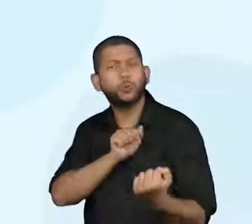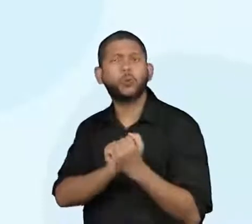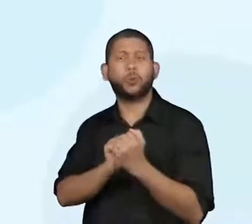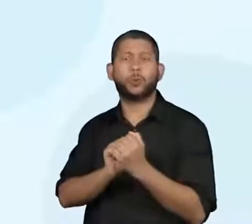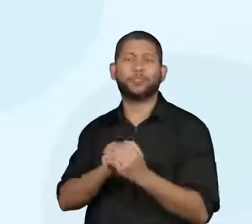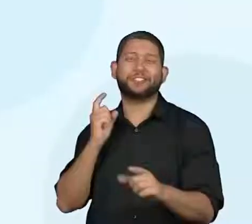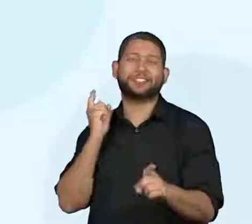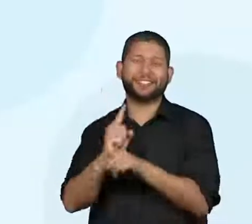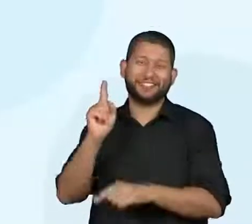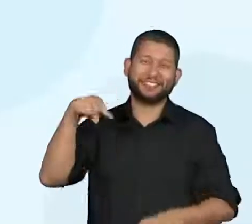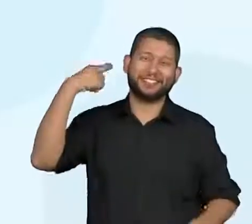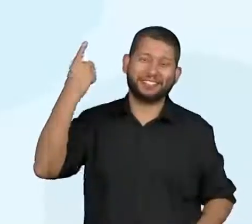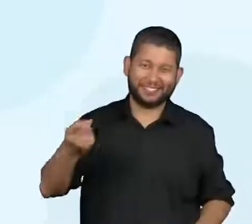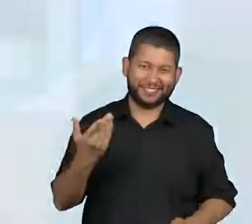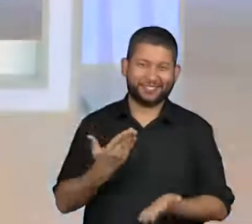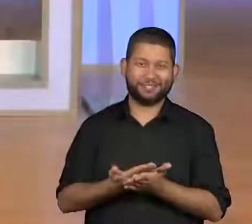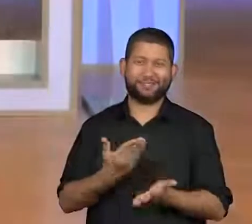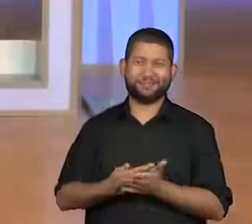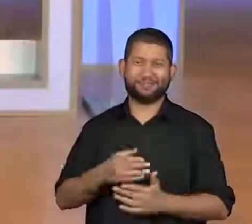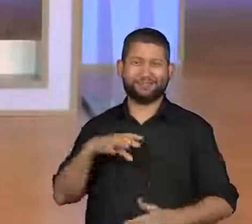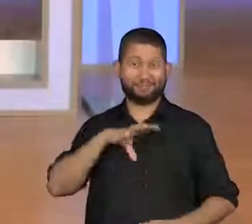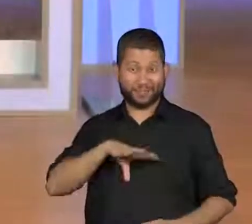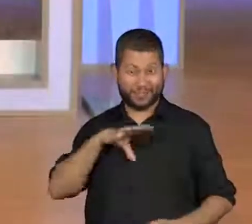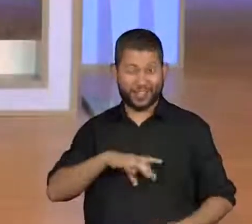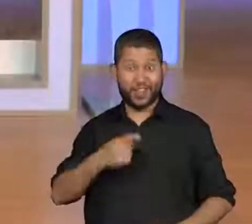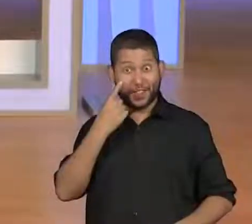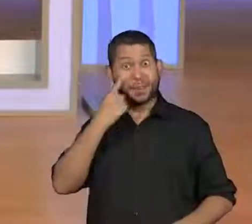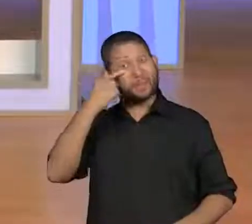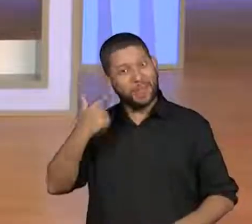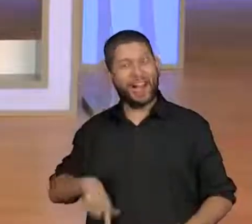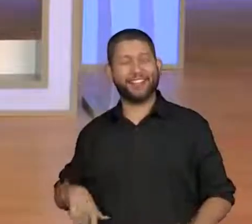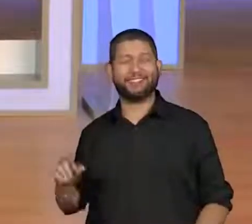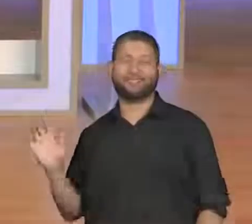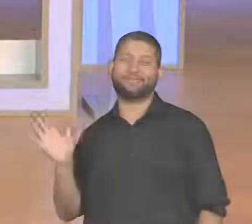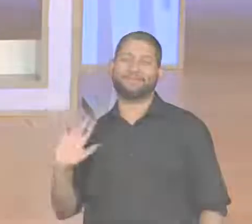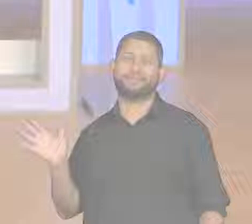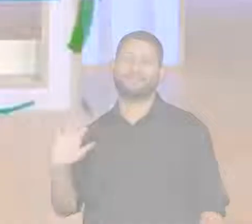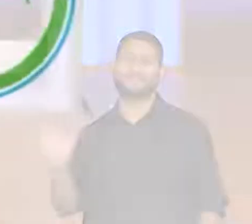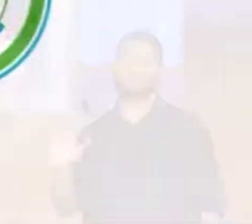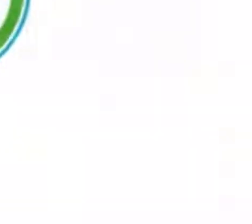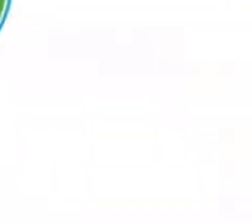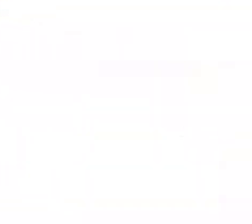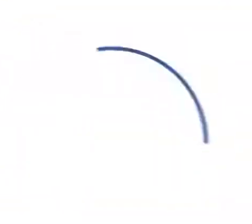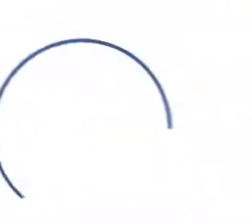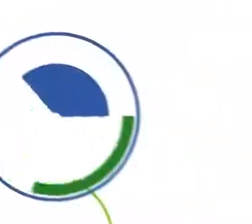Até a próxima, pessoal. Espero mais vezes, hein? Tchau, tchau.